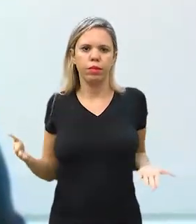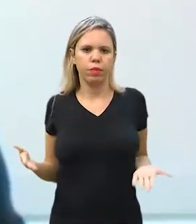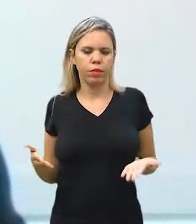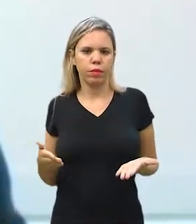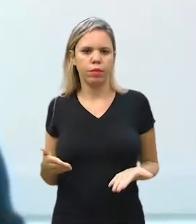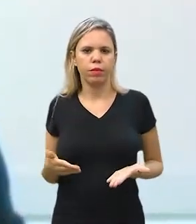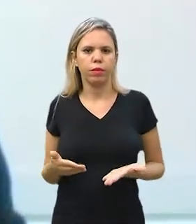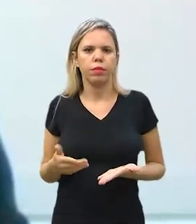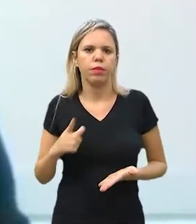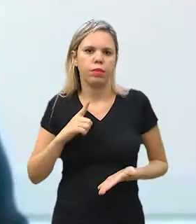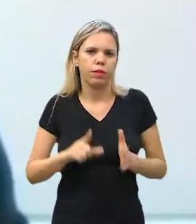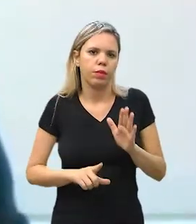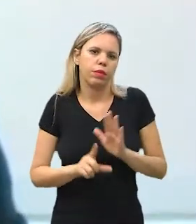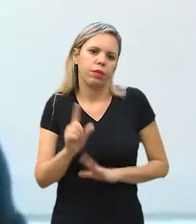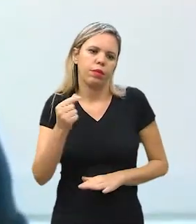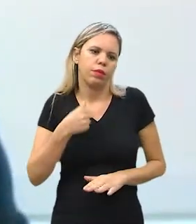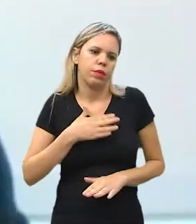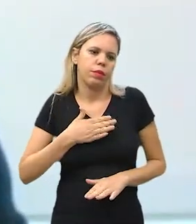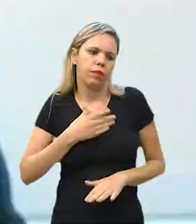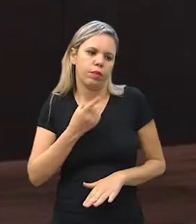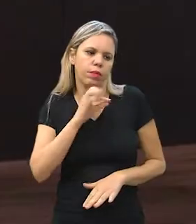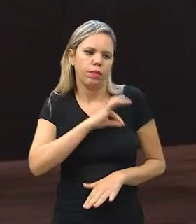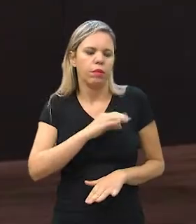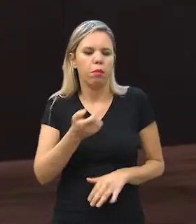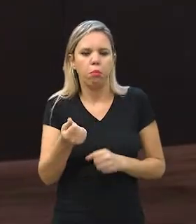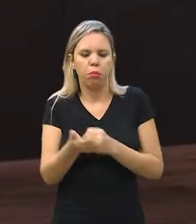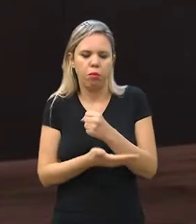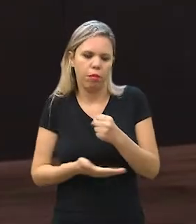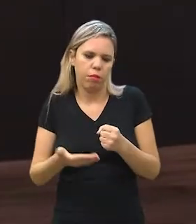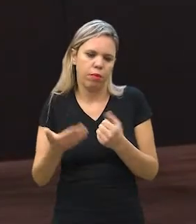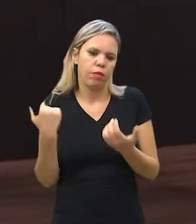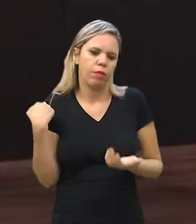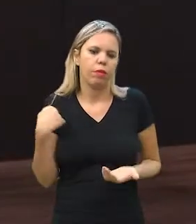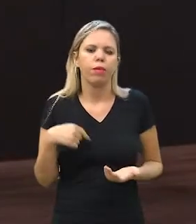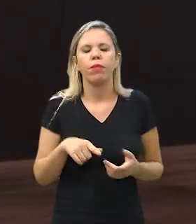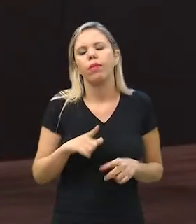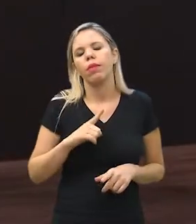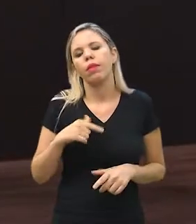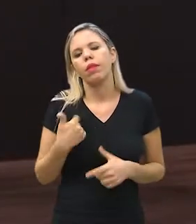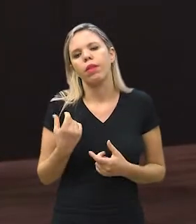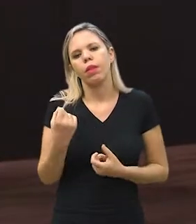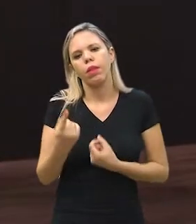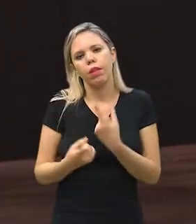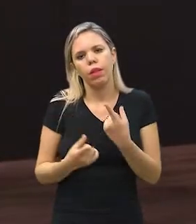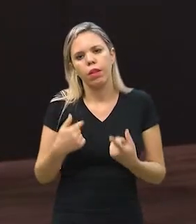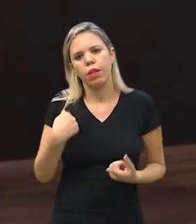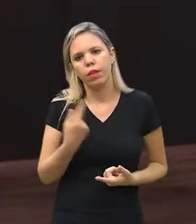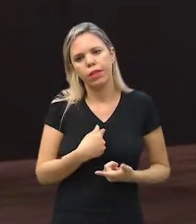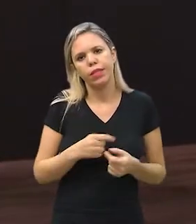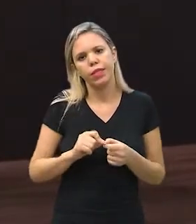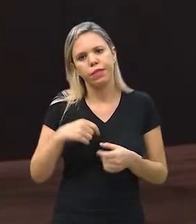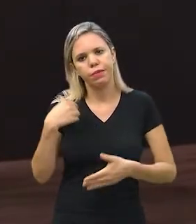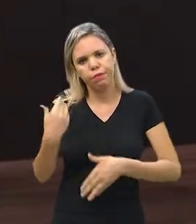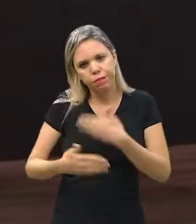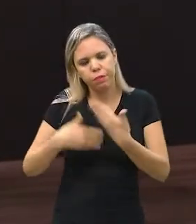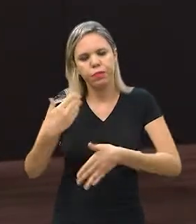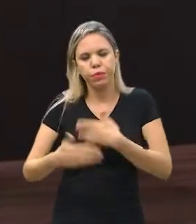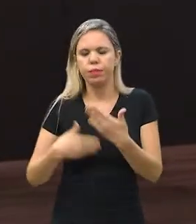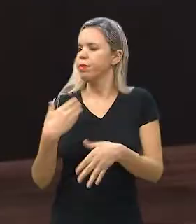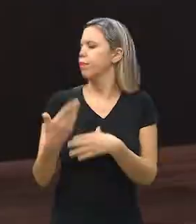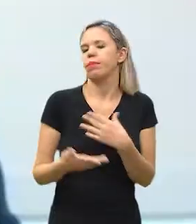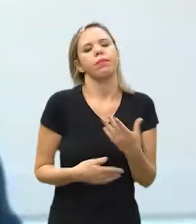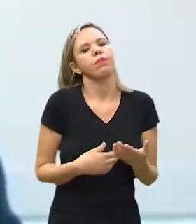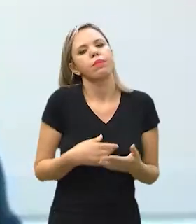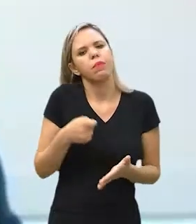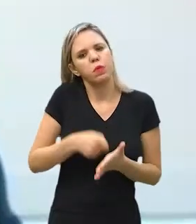né? Então, eu comecei ali com os recursos que eu tinha no momento, que eram poucos, né? Então, é até um dos motivos que a gente